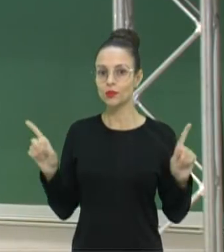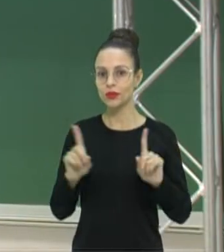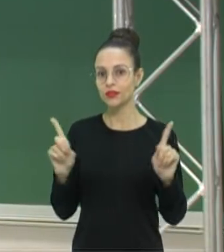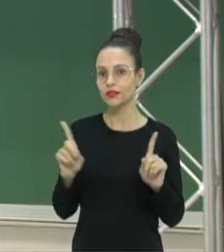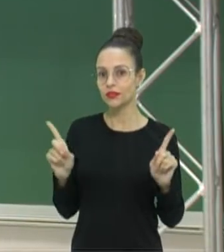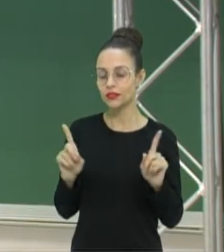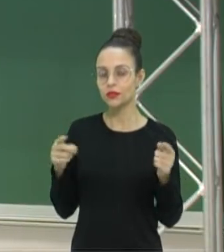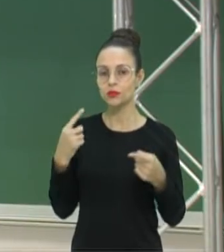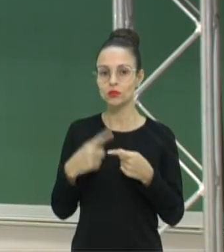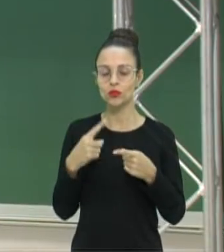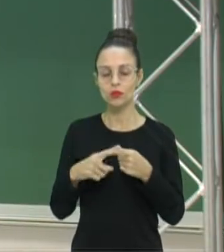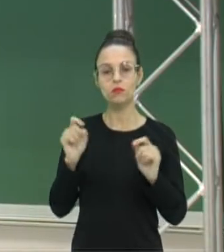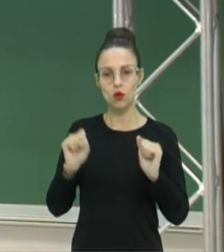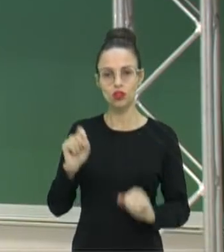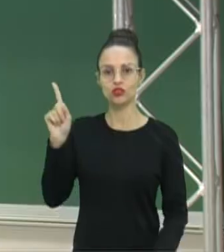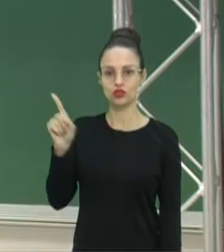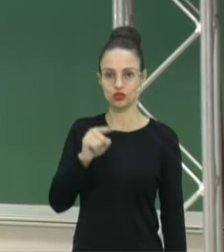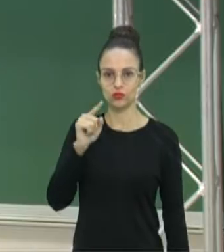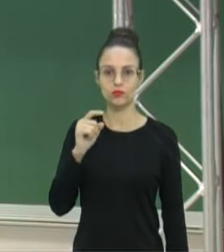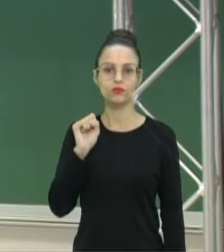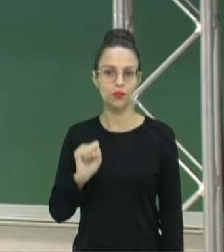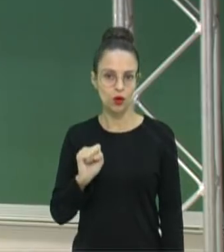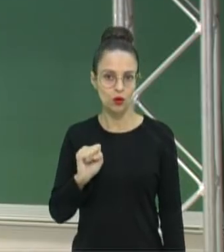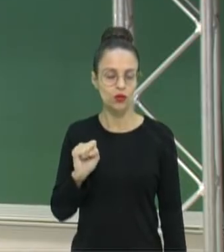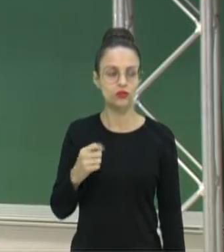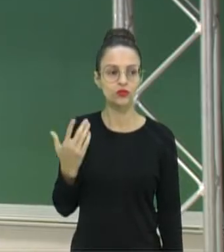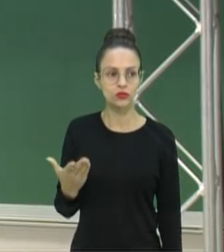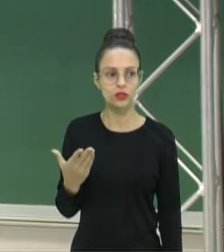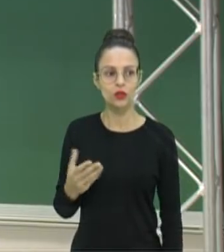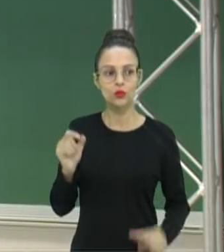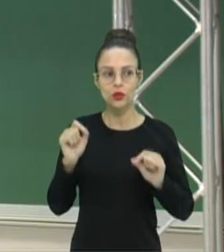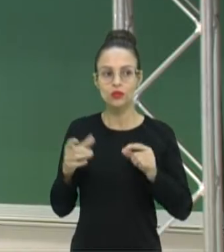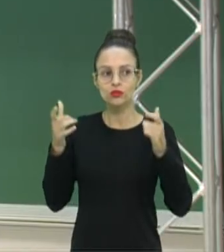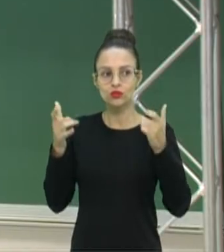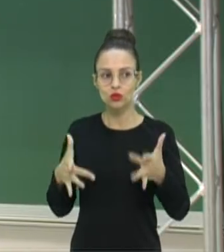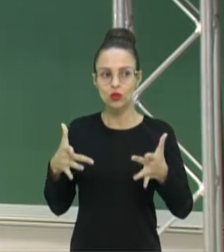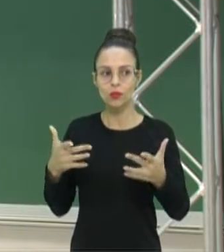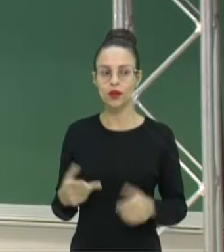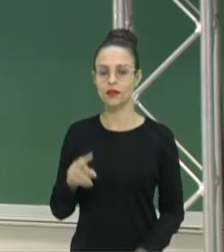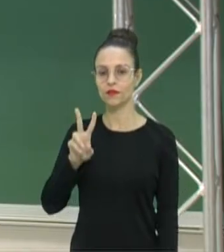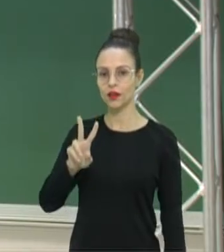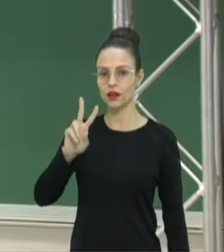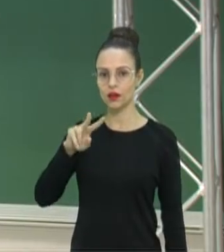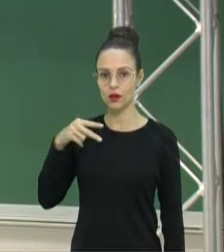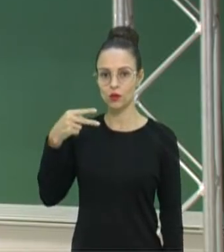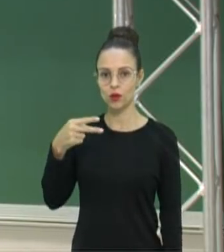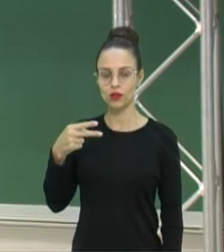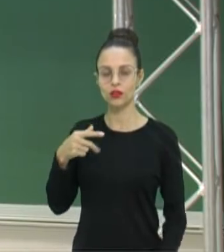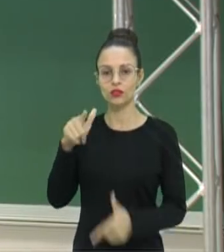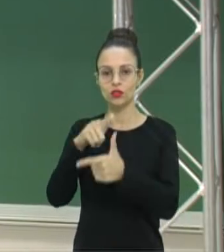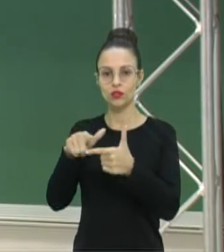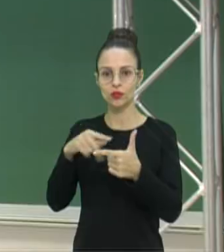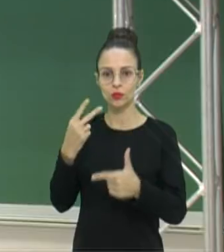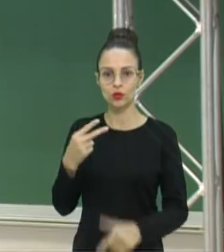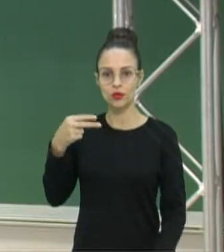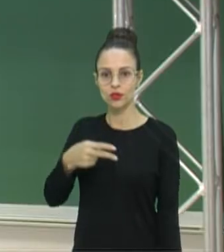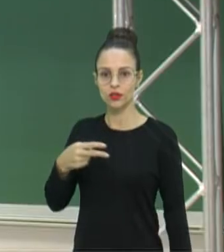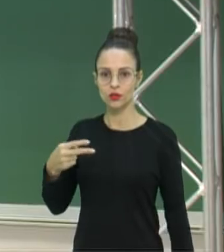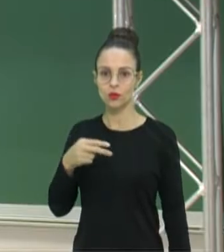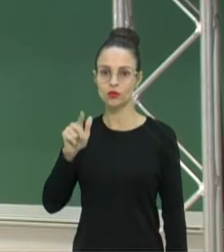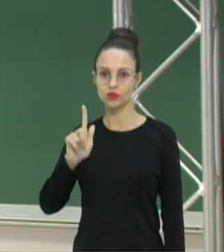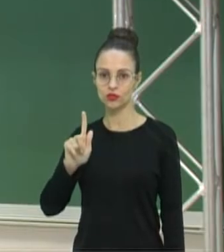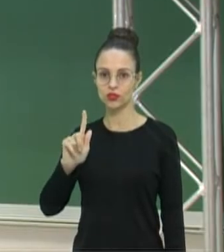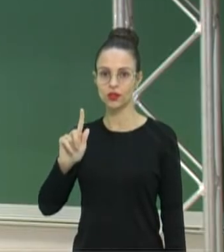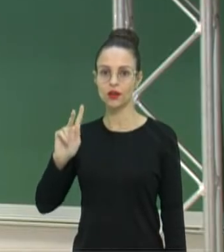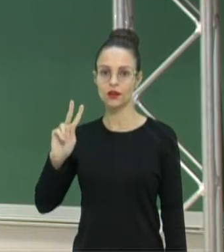massa, eu vou poder eliminá-la, eu vou ter que simplificá-la. Ou seja, o que vai sobrar para mim é v ao quadrado sobre 2 é igual a